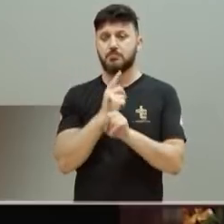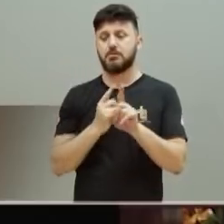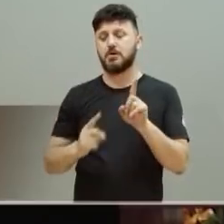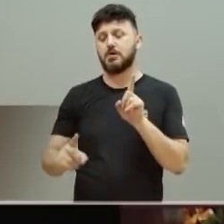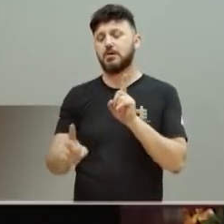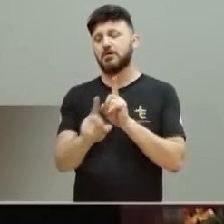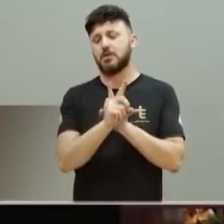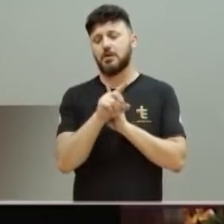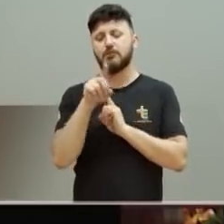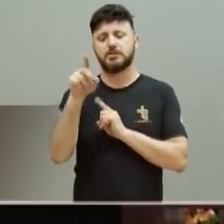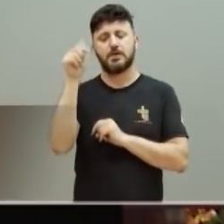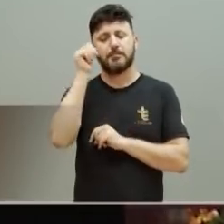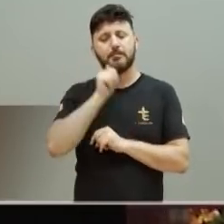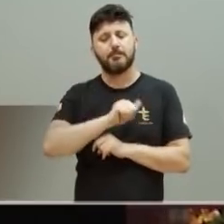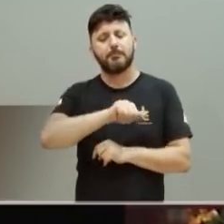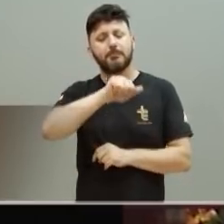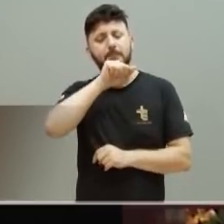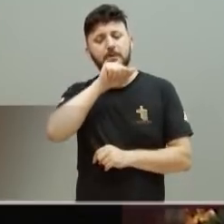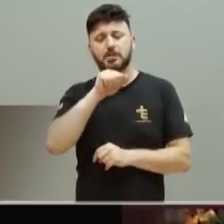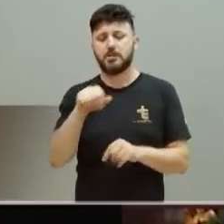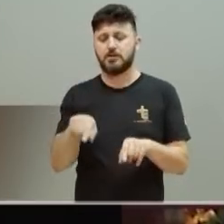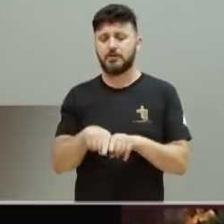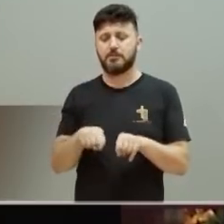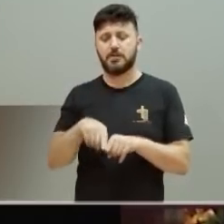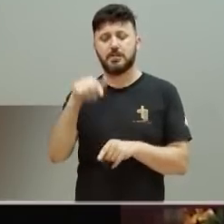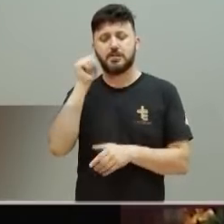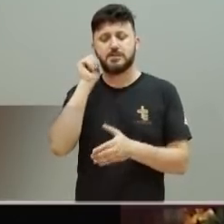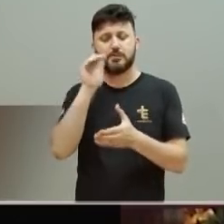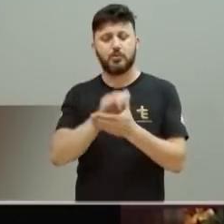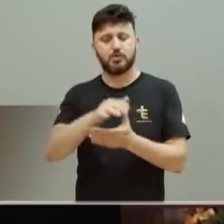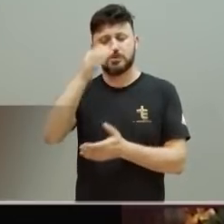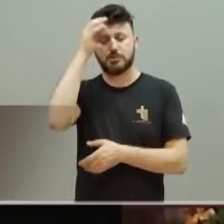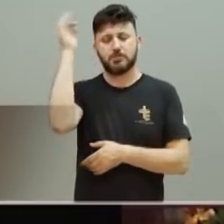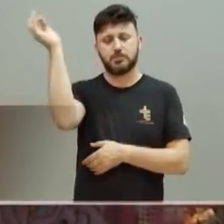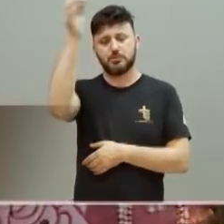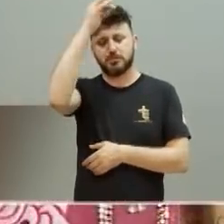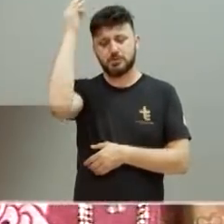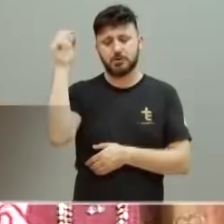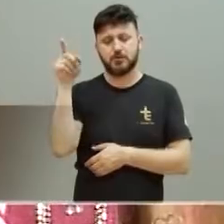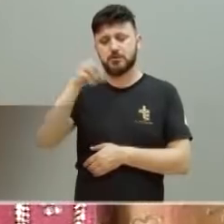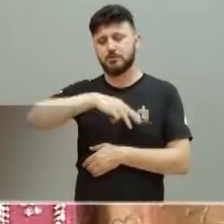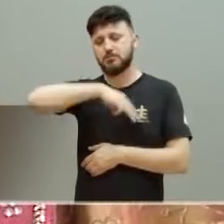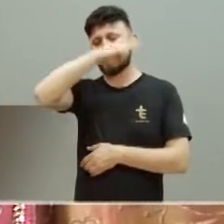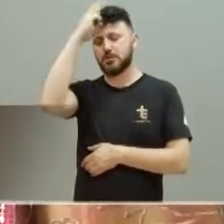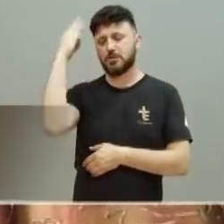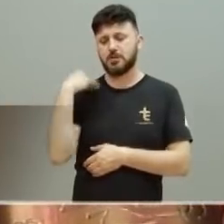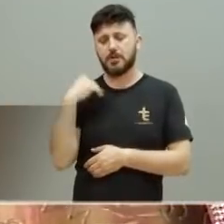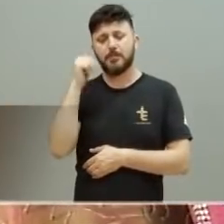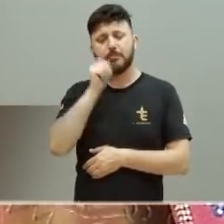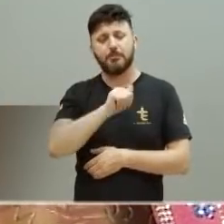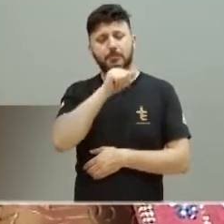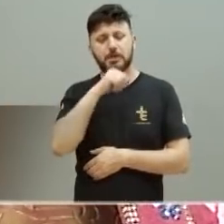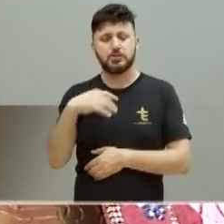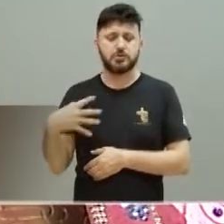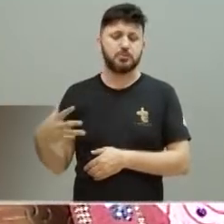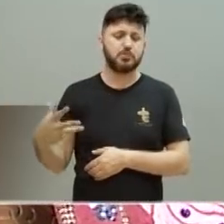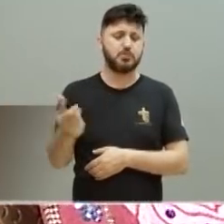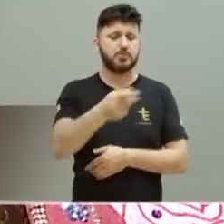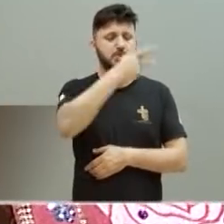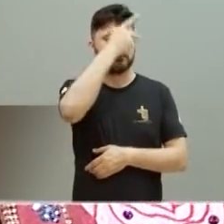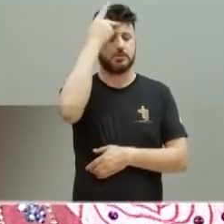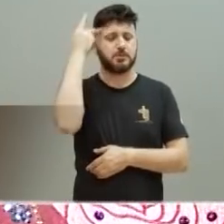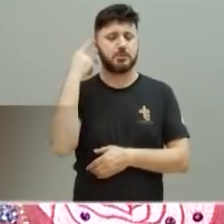do Espírito Santo, mãe dos homens, mãe